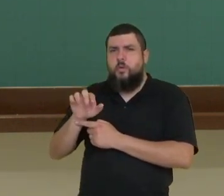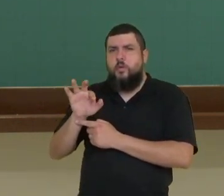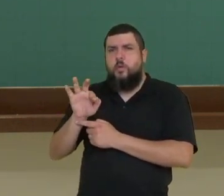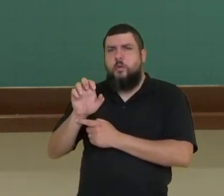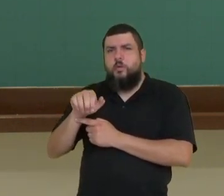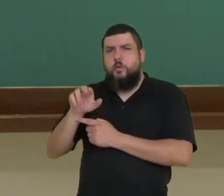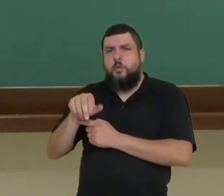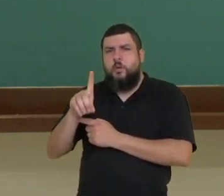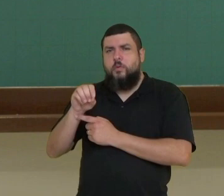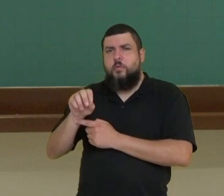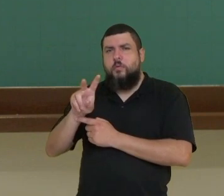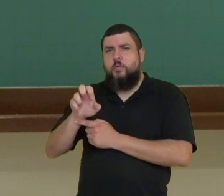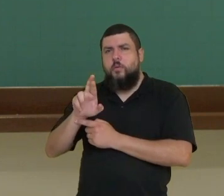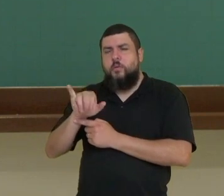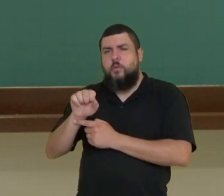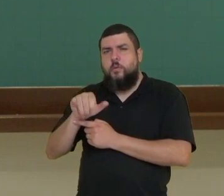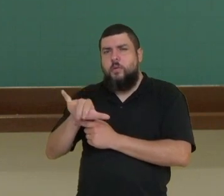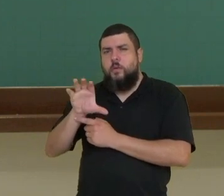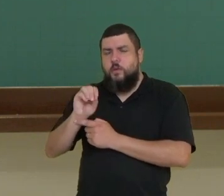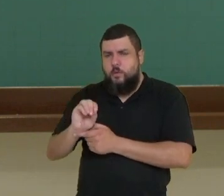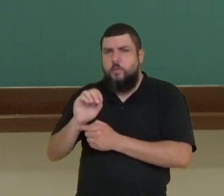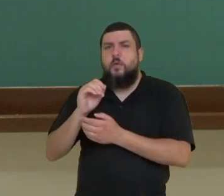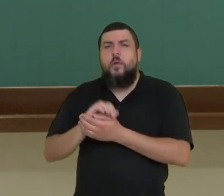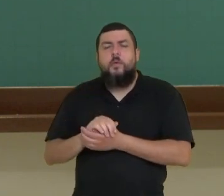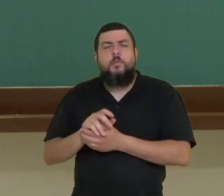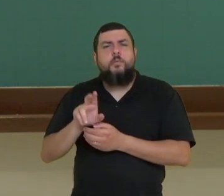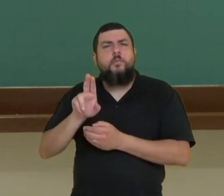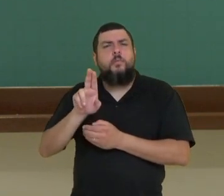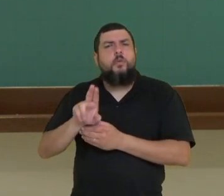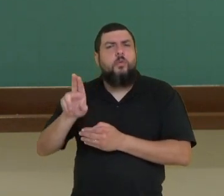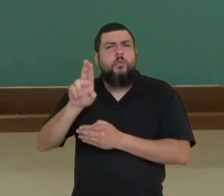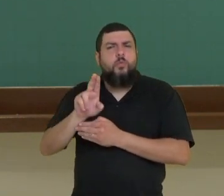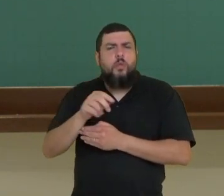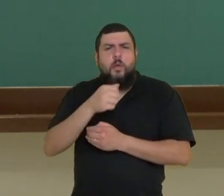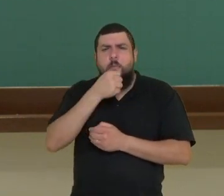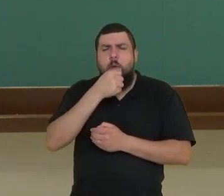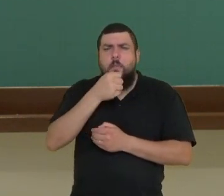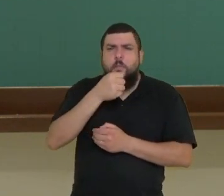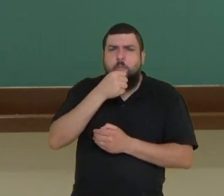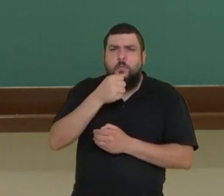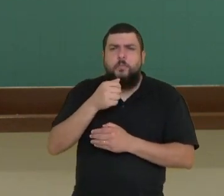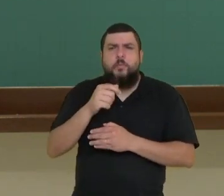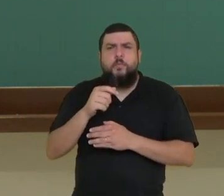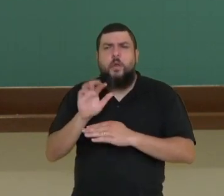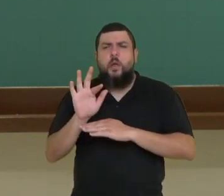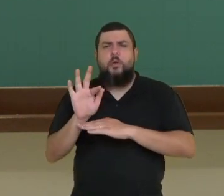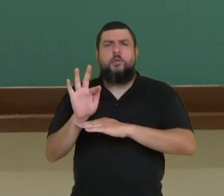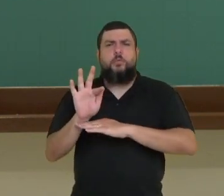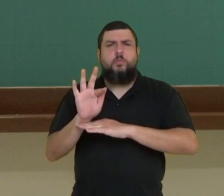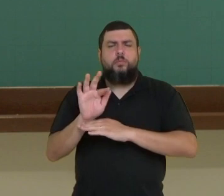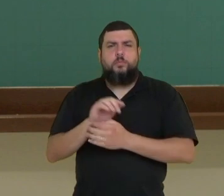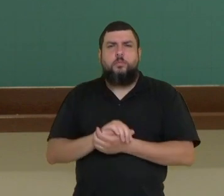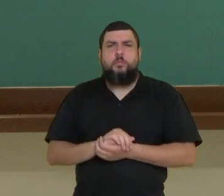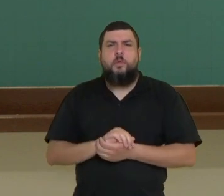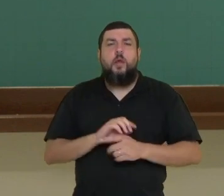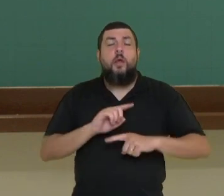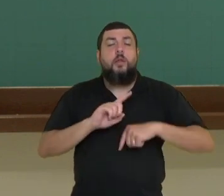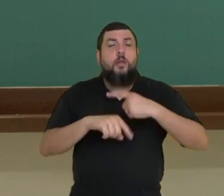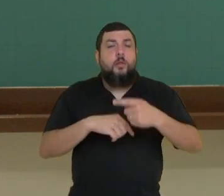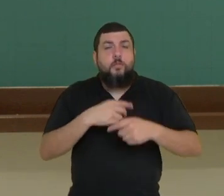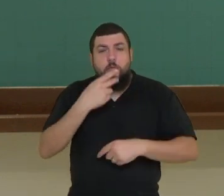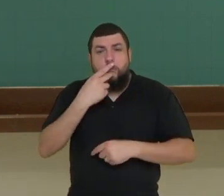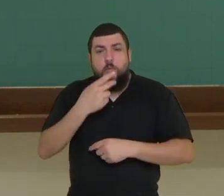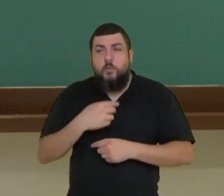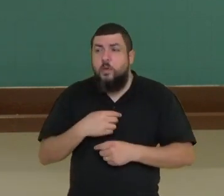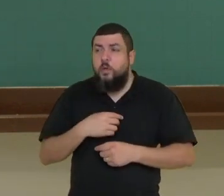futebol usando a língua culta formal em uma entrevista. Perceba que depois ele diz assim: é